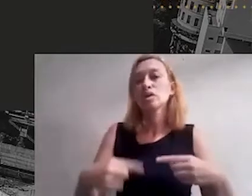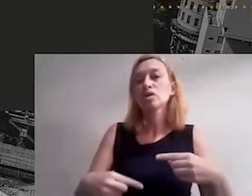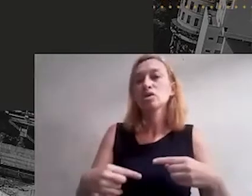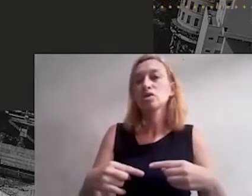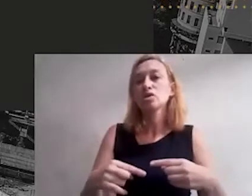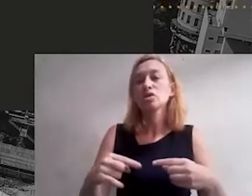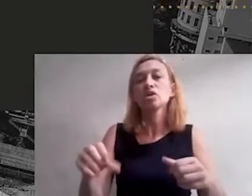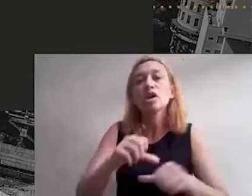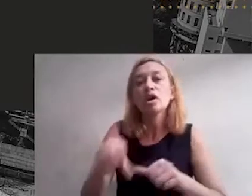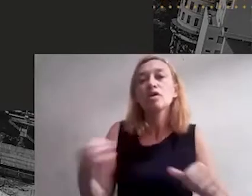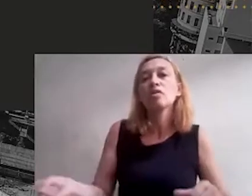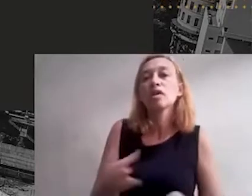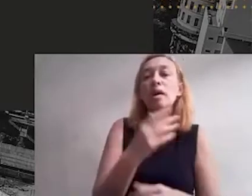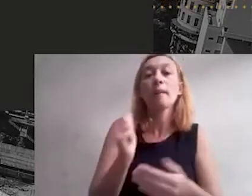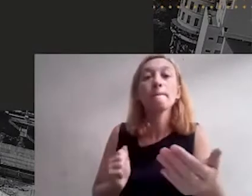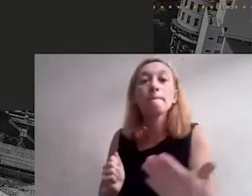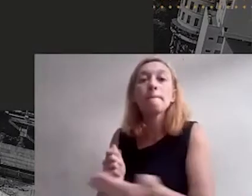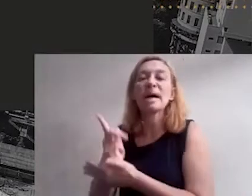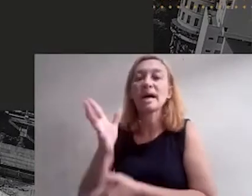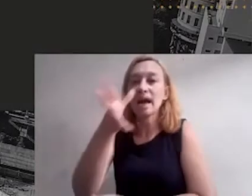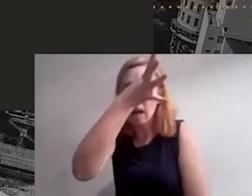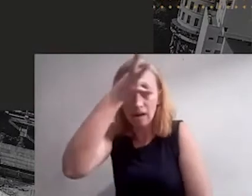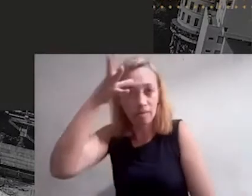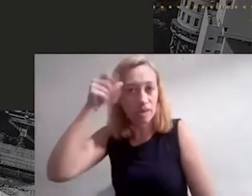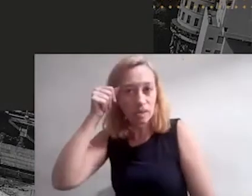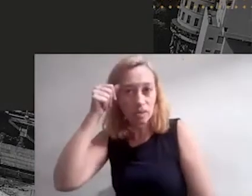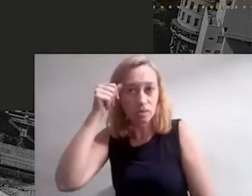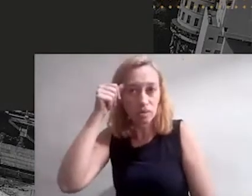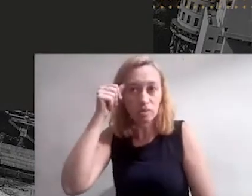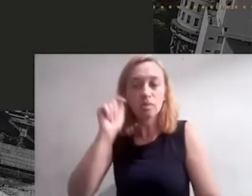Amazônia pelos serviços ambientais dela. Ela produz